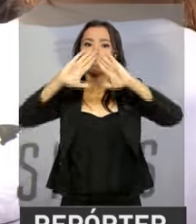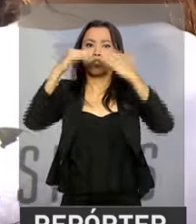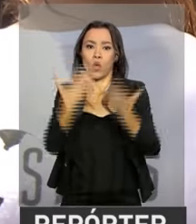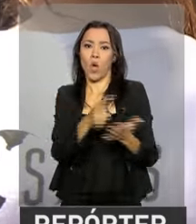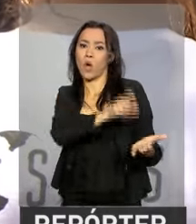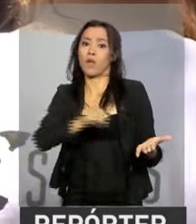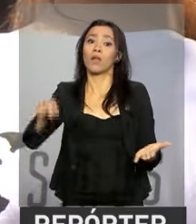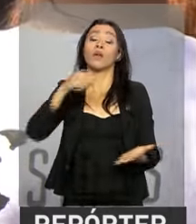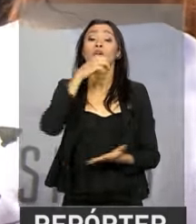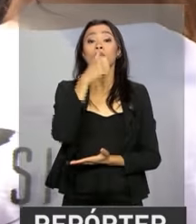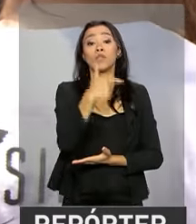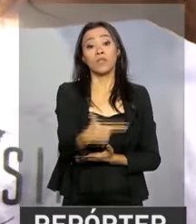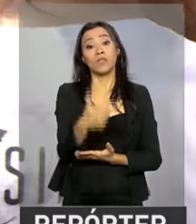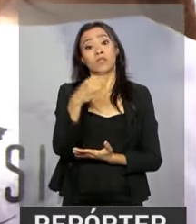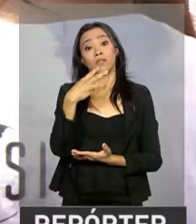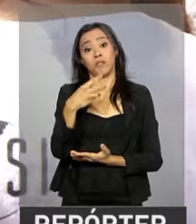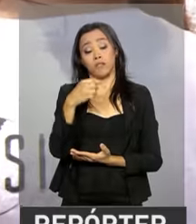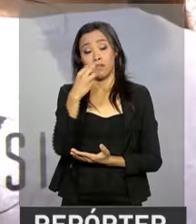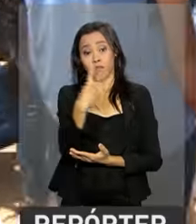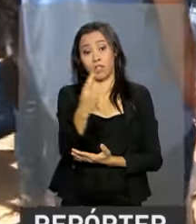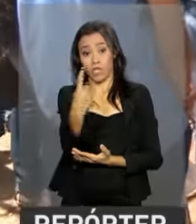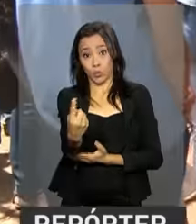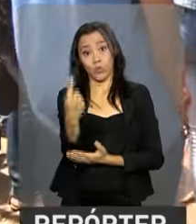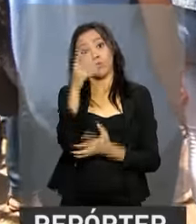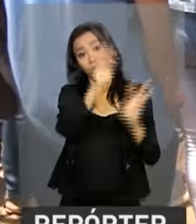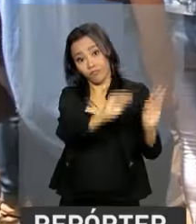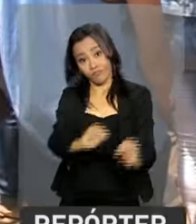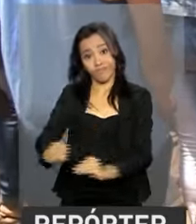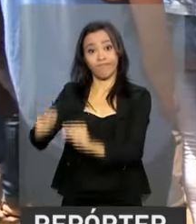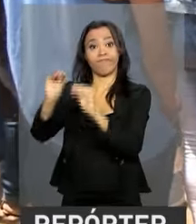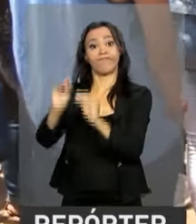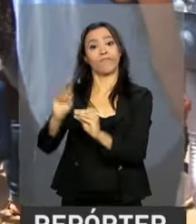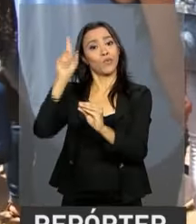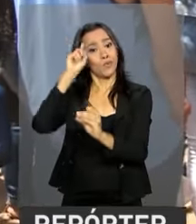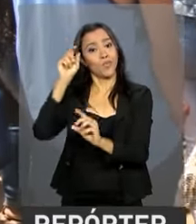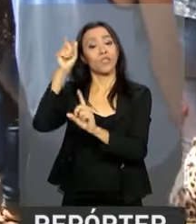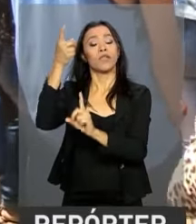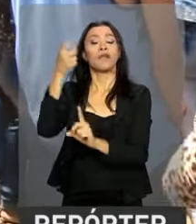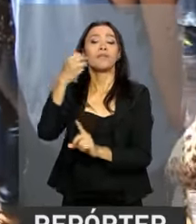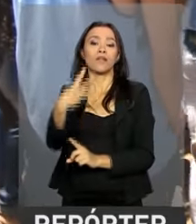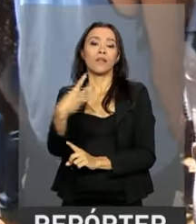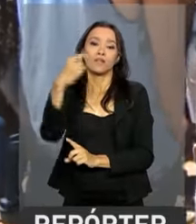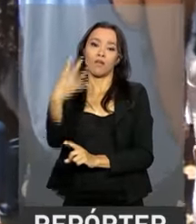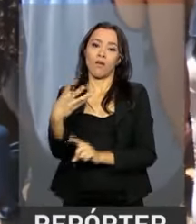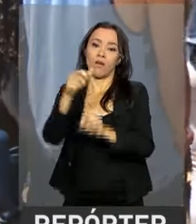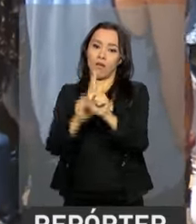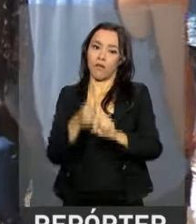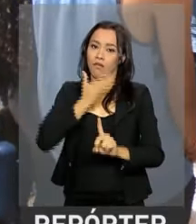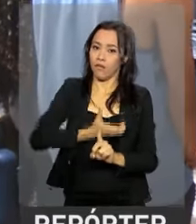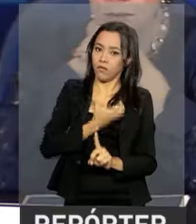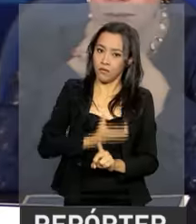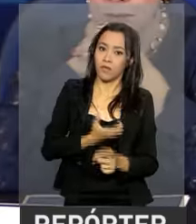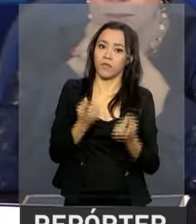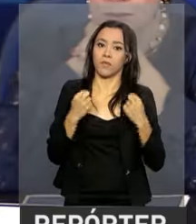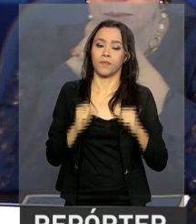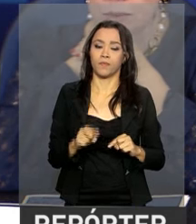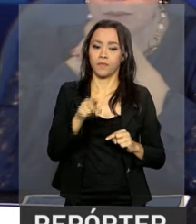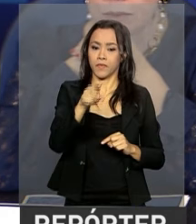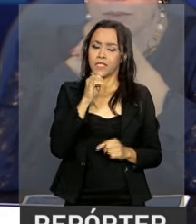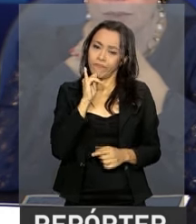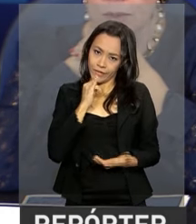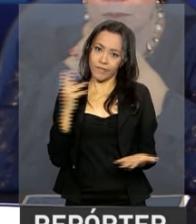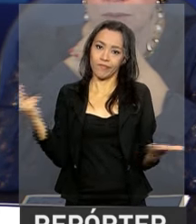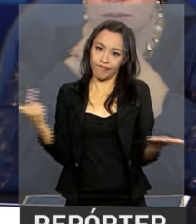271.033 estudantes tiveram o exame adiado e vão fazer a prova nos dias 3 e 4 de dezembro.